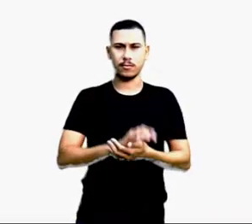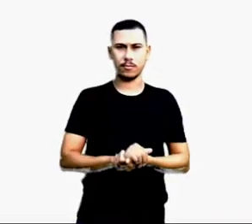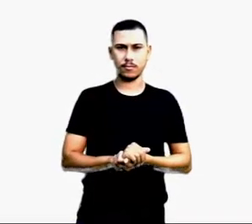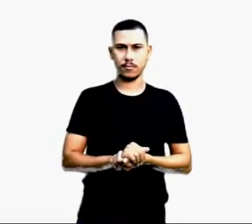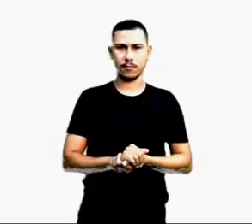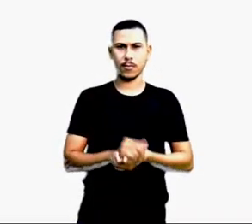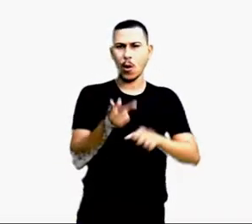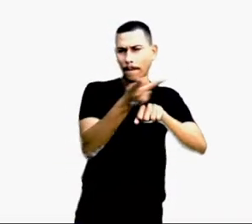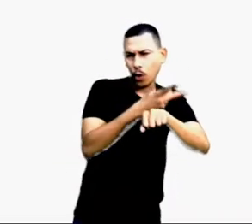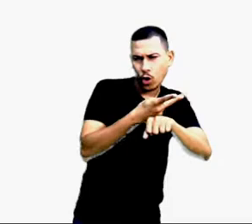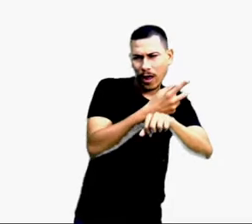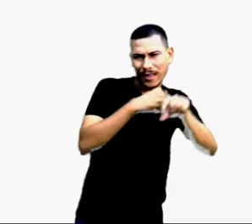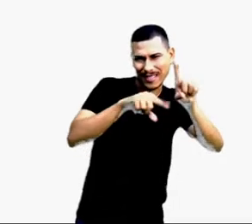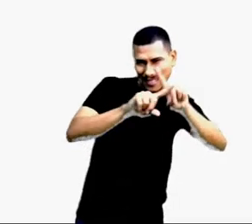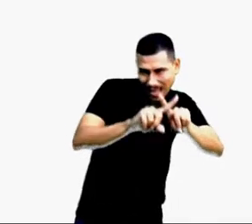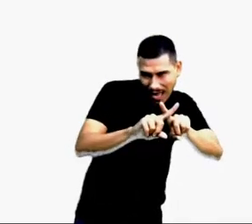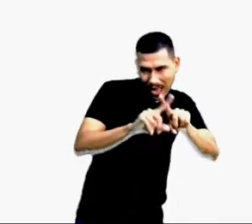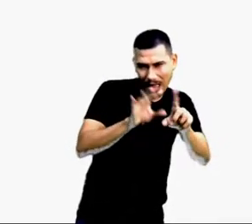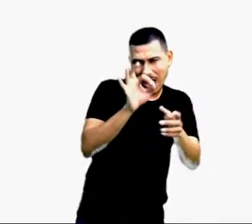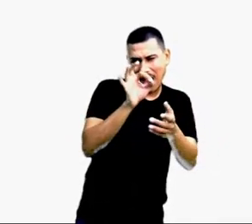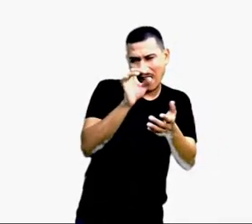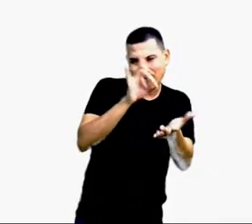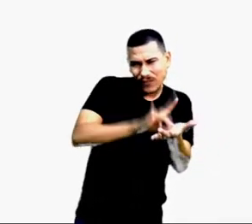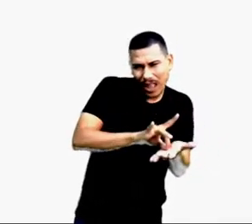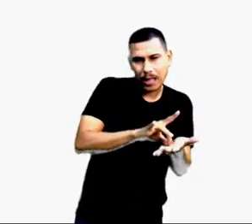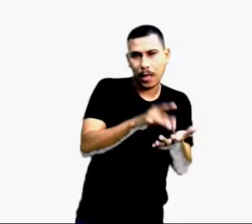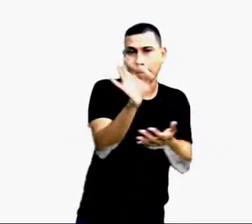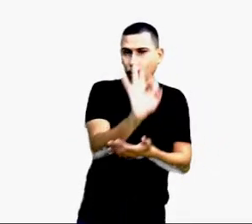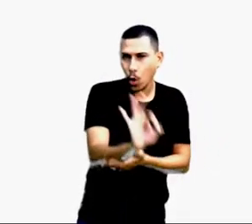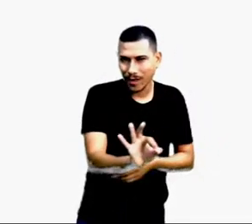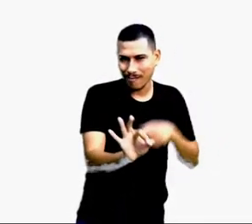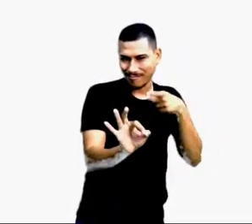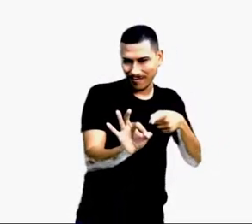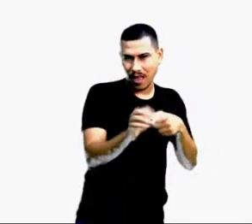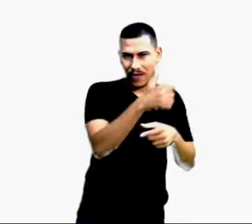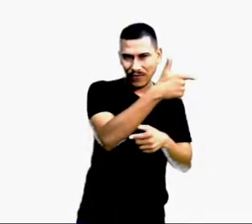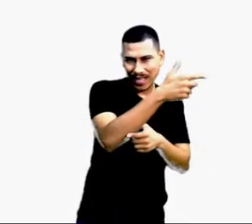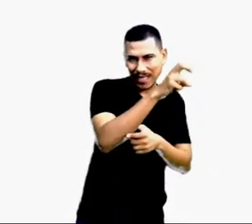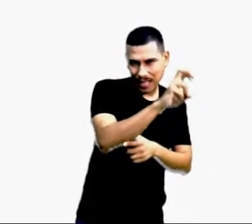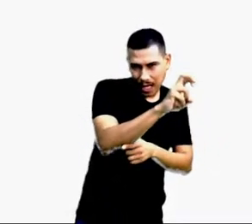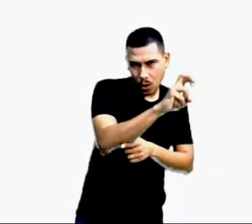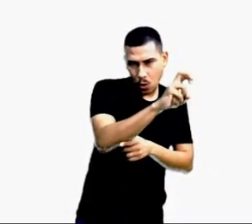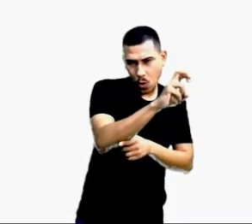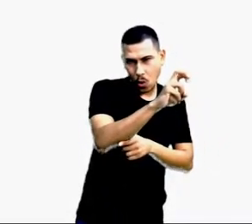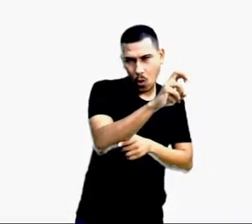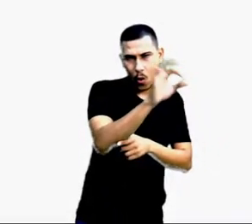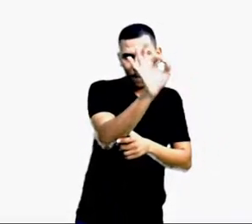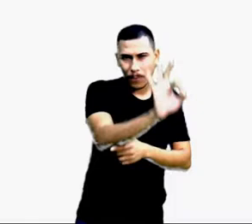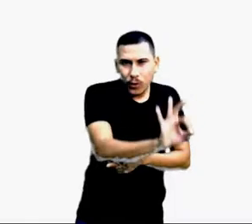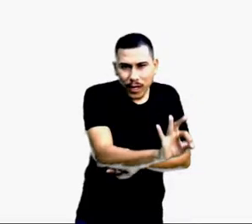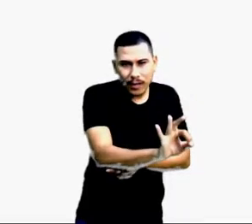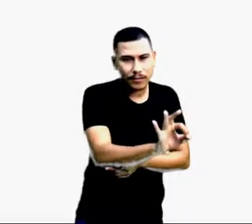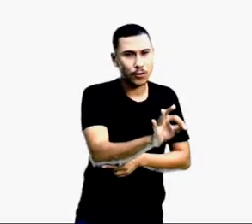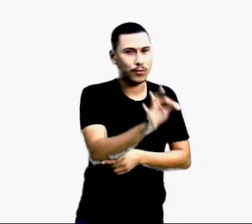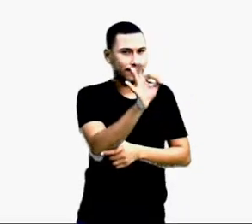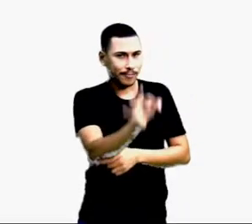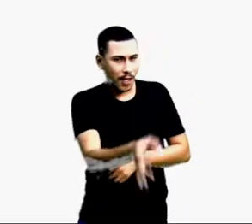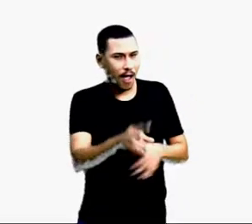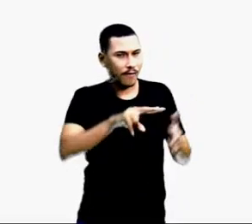estou procurando o X. Na verdade, é a porcentagem. Então, é 25%. Ou